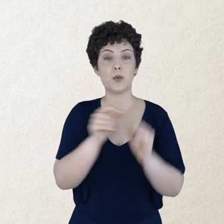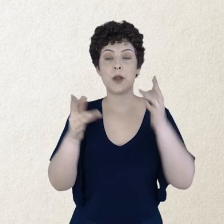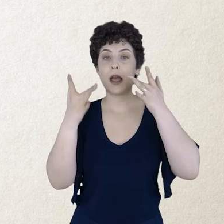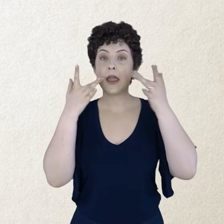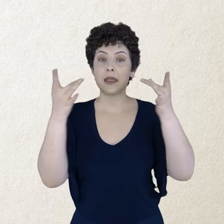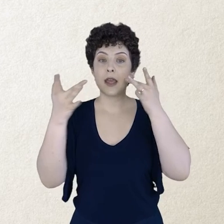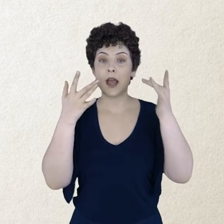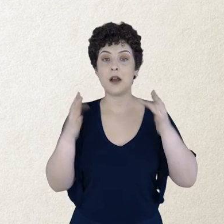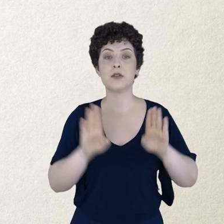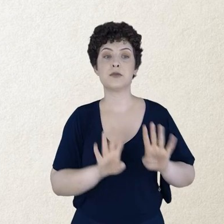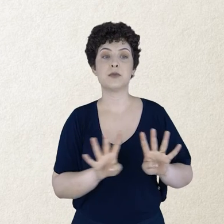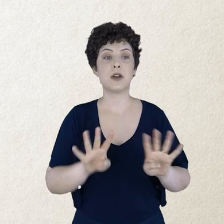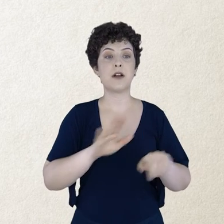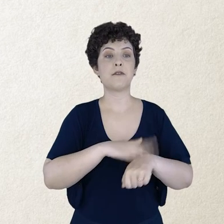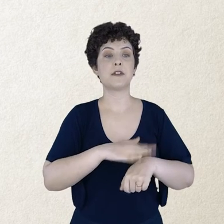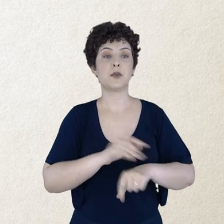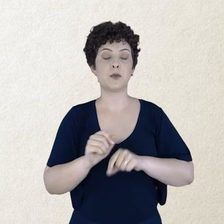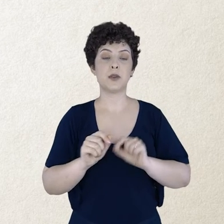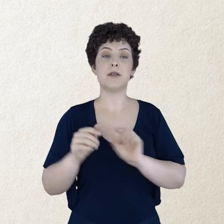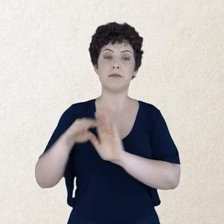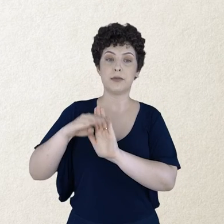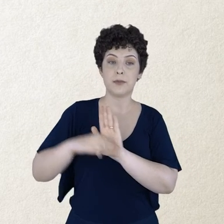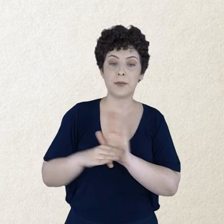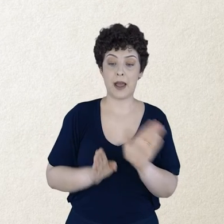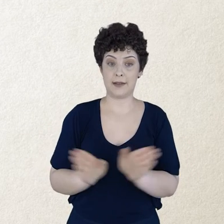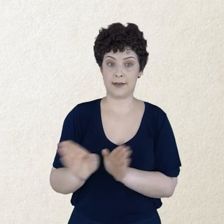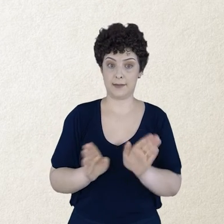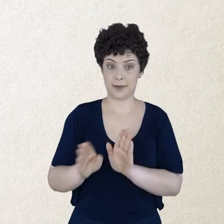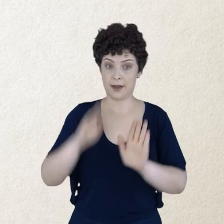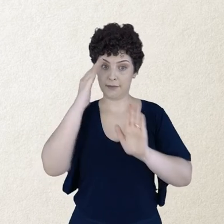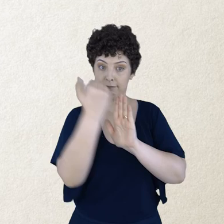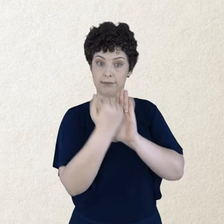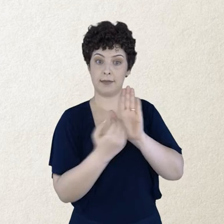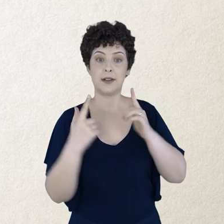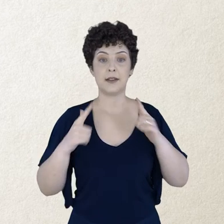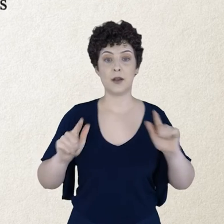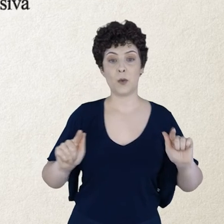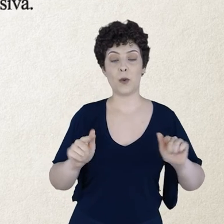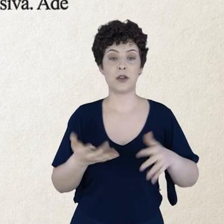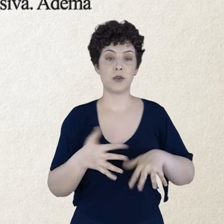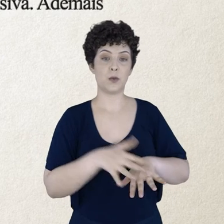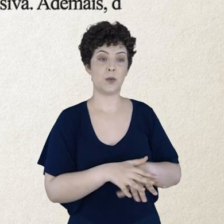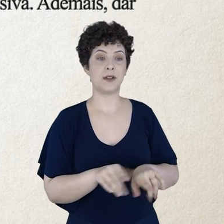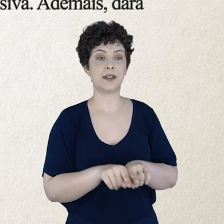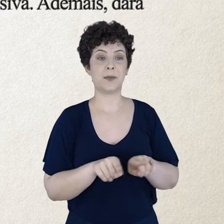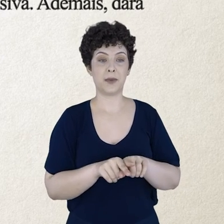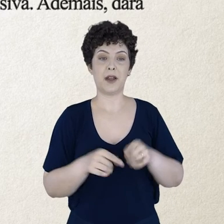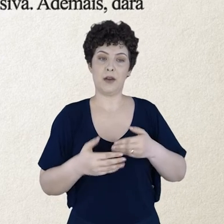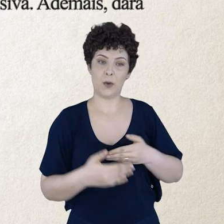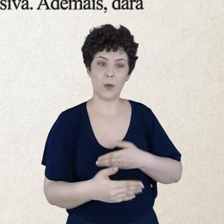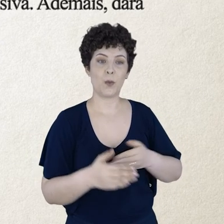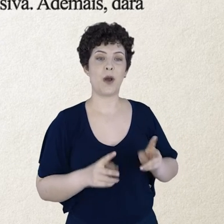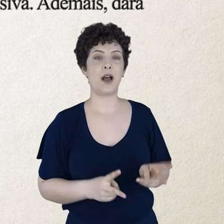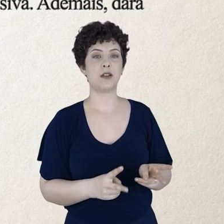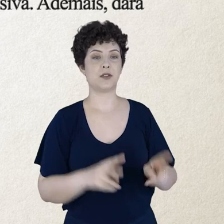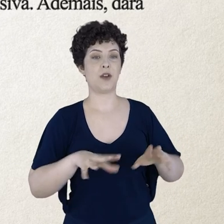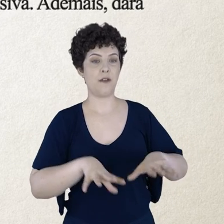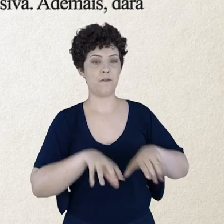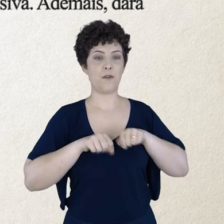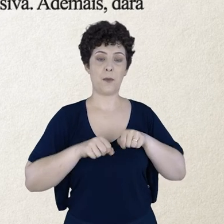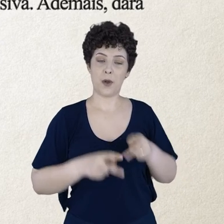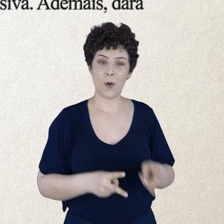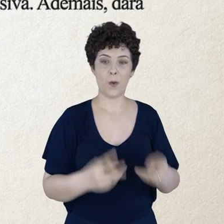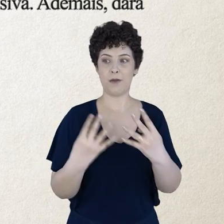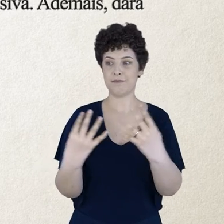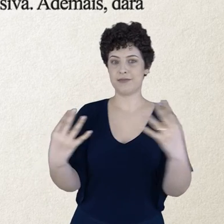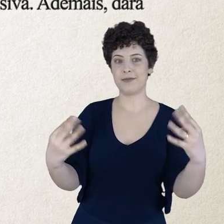a realização de um espetáculo teatral concebido a partir de procedimentos de acessibilidade e linguagem inclusiva. Ademais, dará prosseguimento às